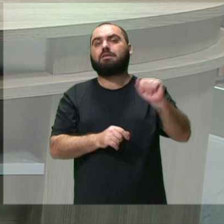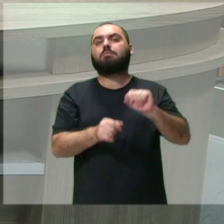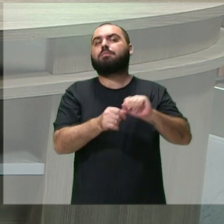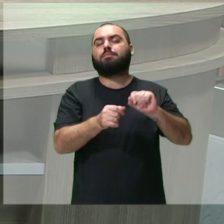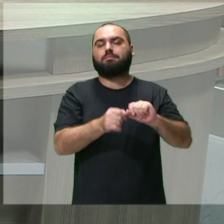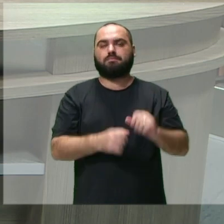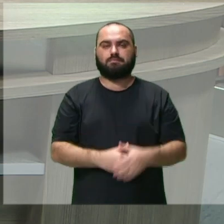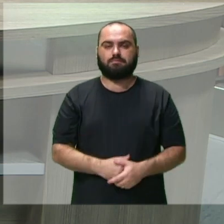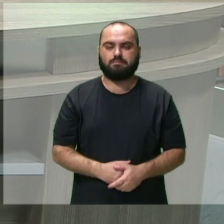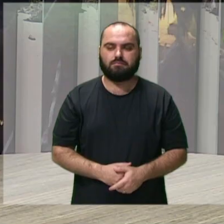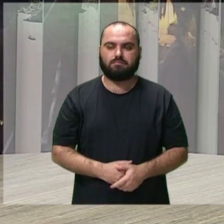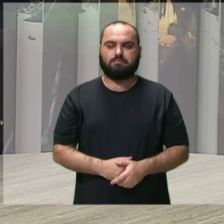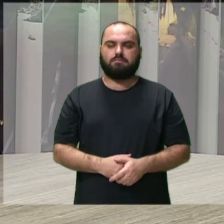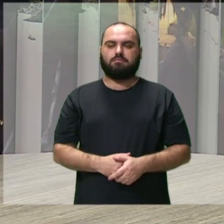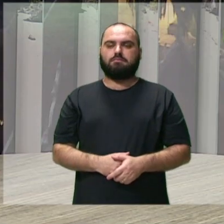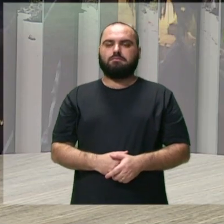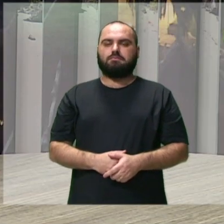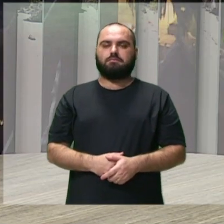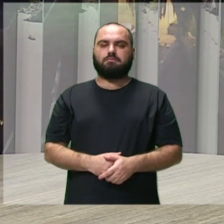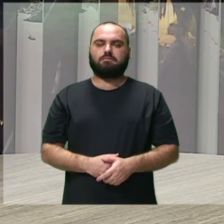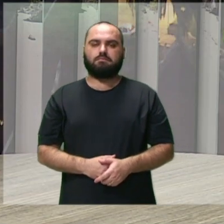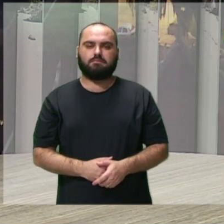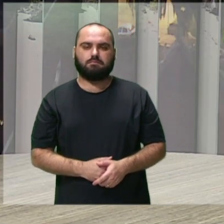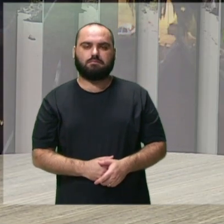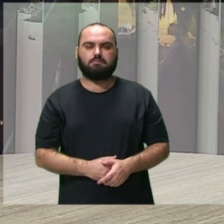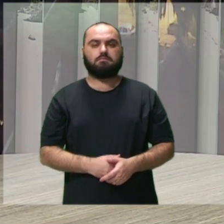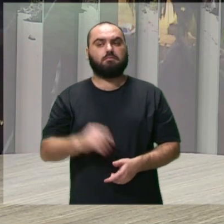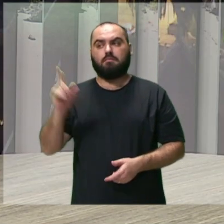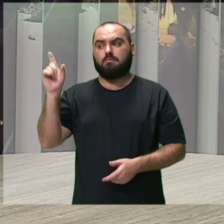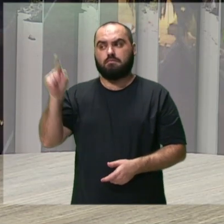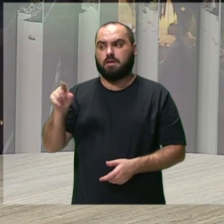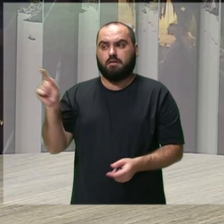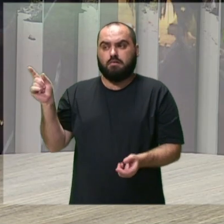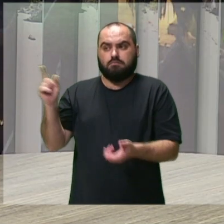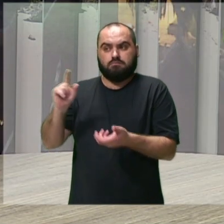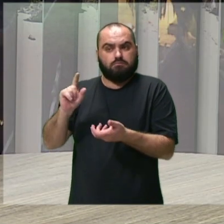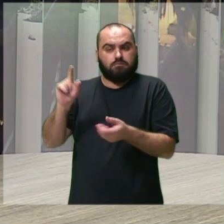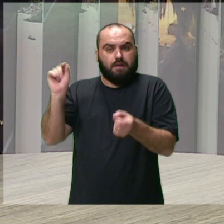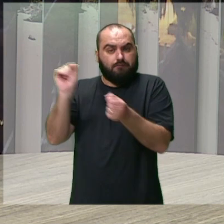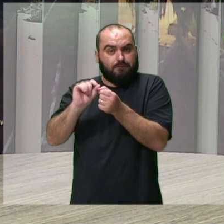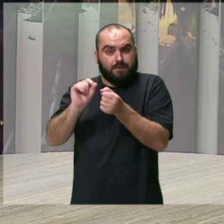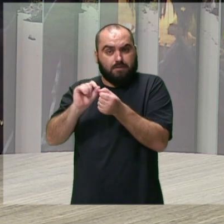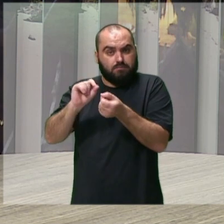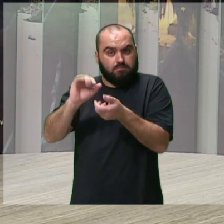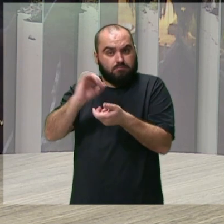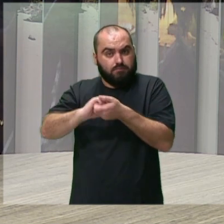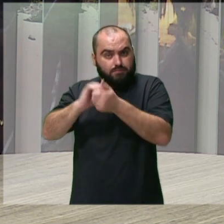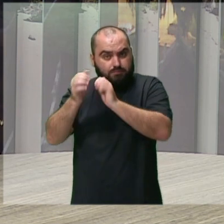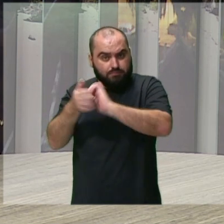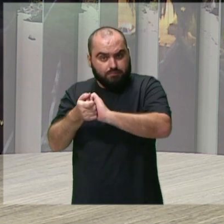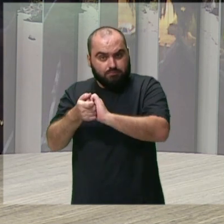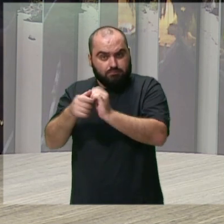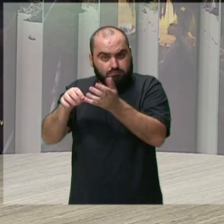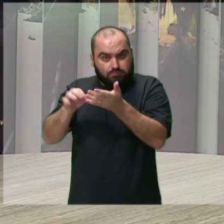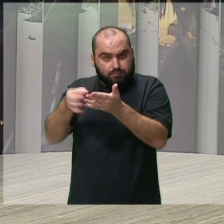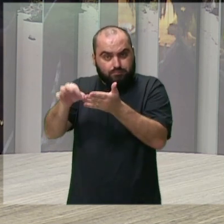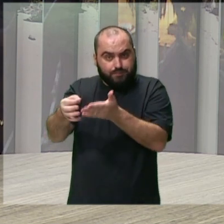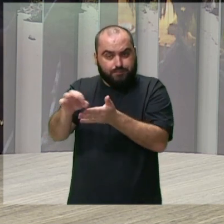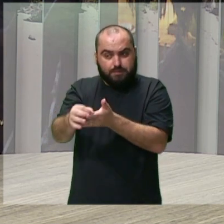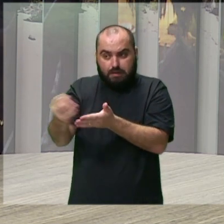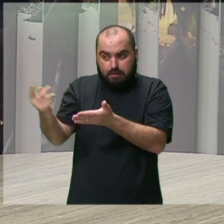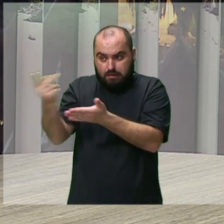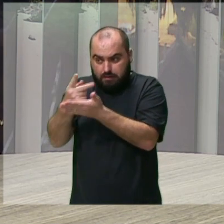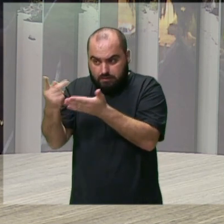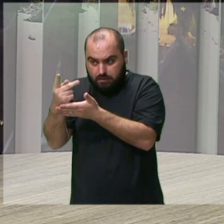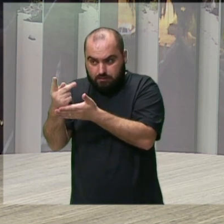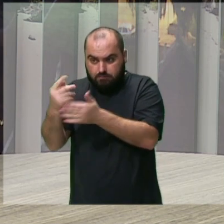serigrafia? Ela tem um processo praticamente artesanal, né? Então é preciso que se faça o desenho, a partir do desenho é preciso